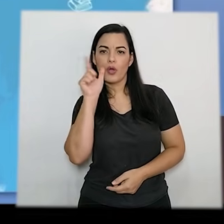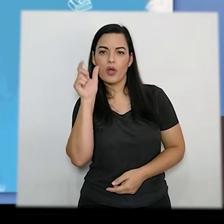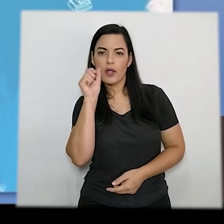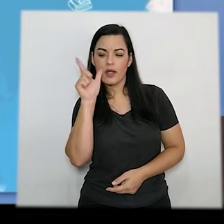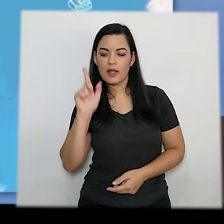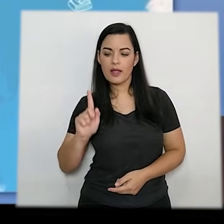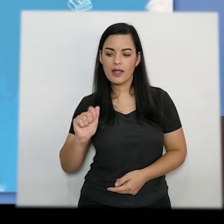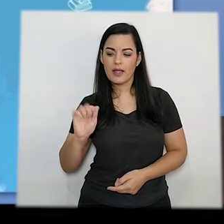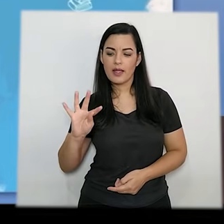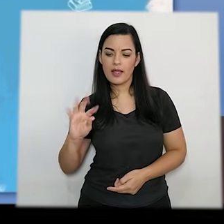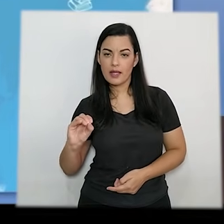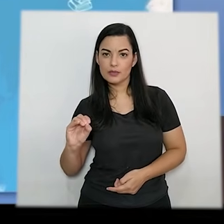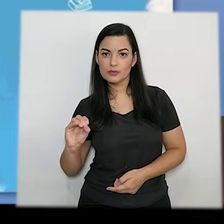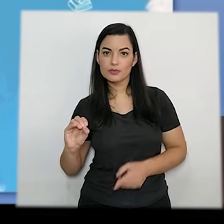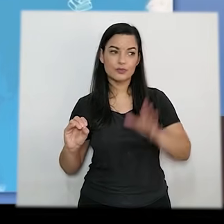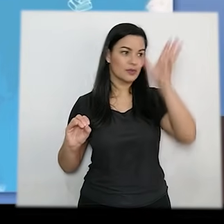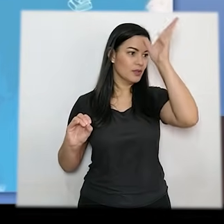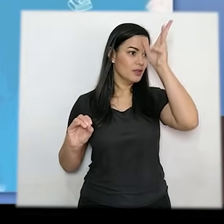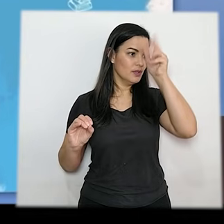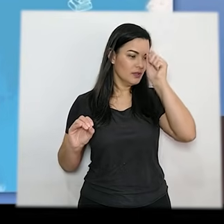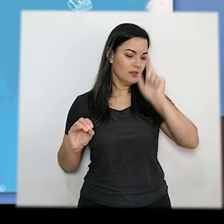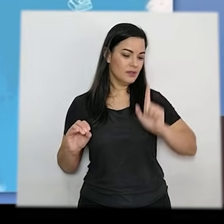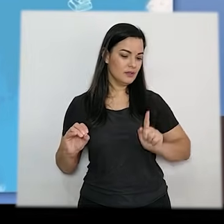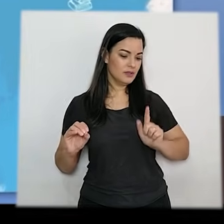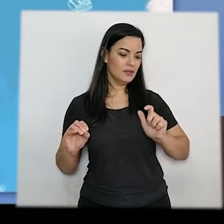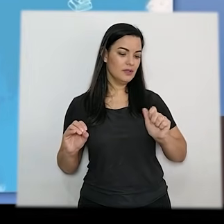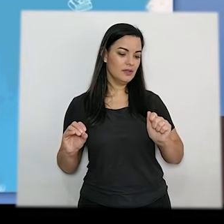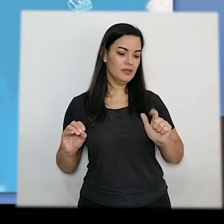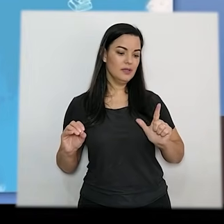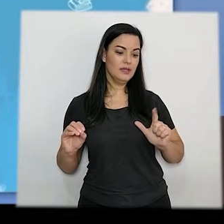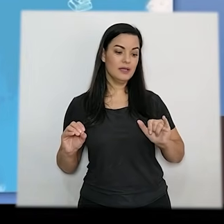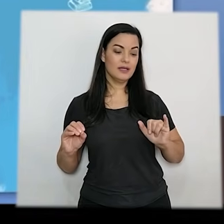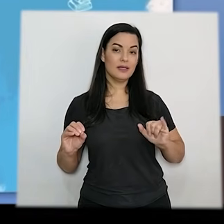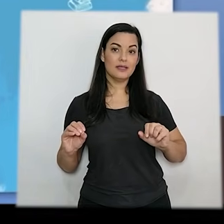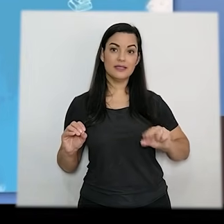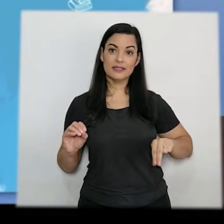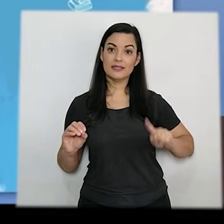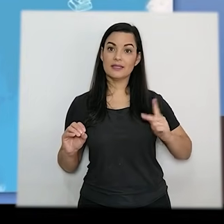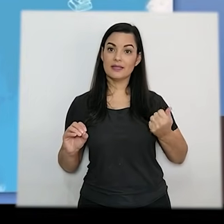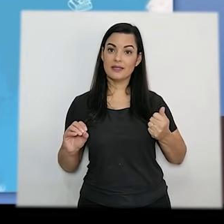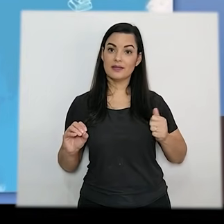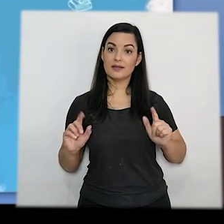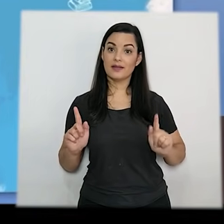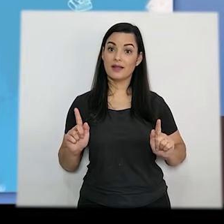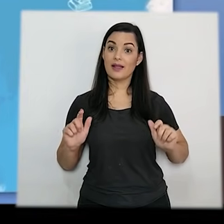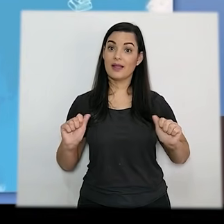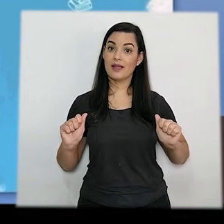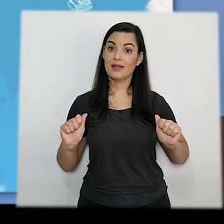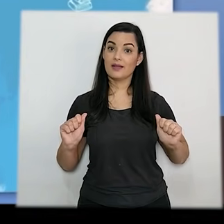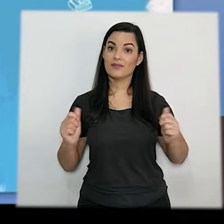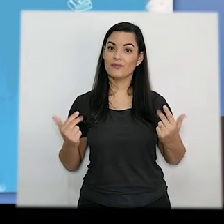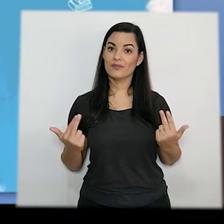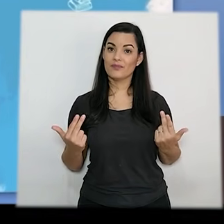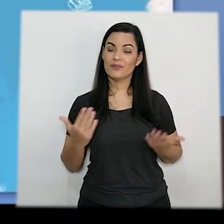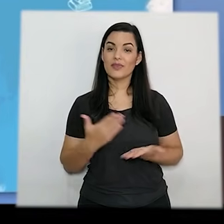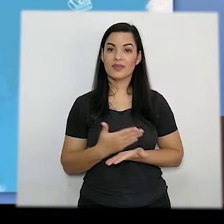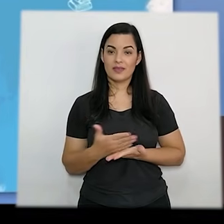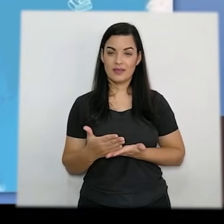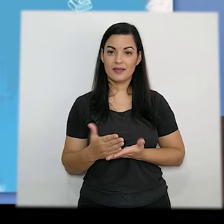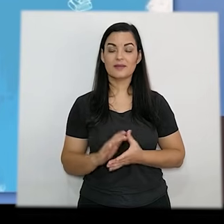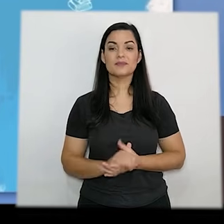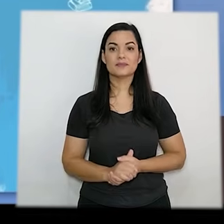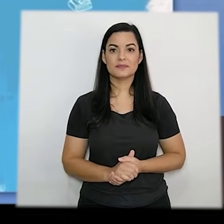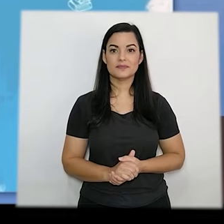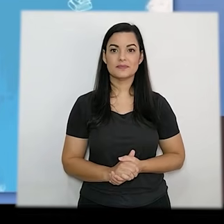galinha, começa com a mesma sílaba que a sílaba Gá, ok? E no tamanduá a mesma